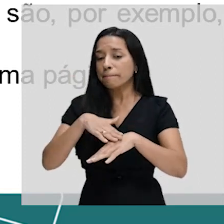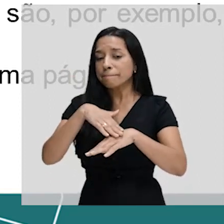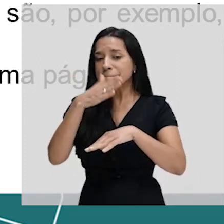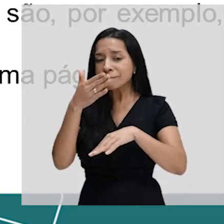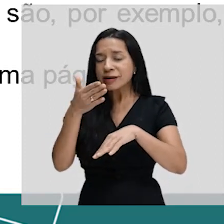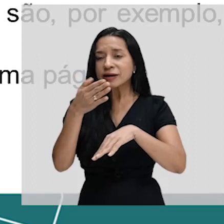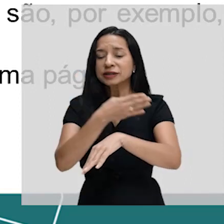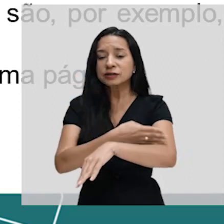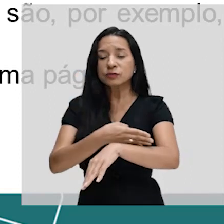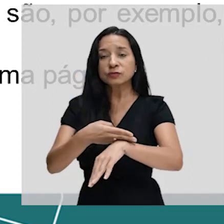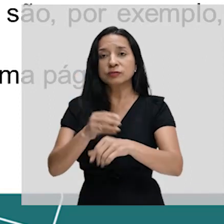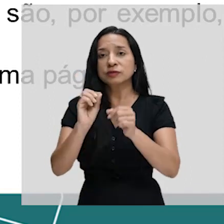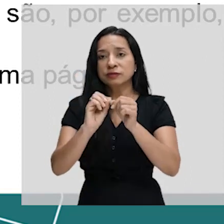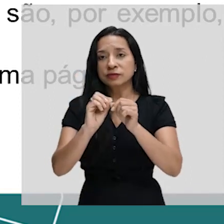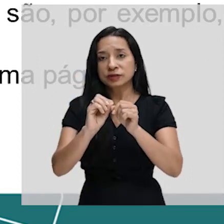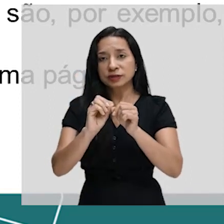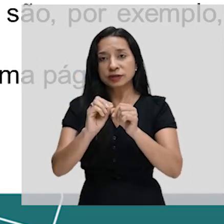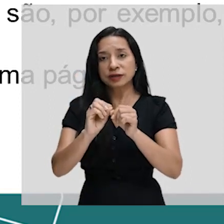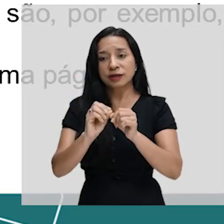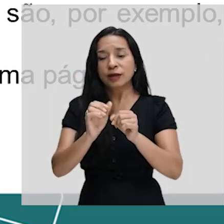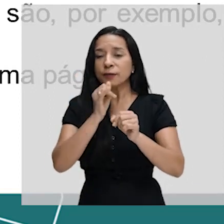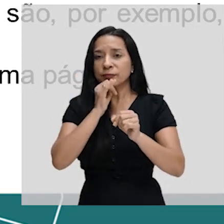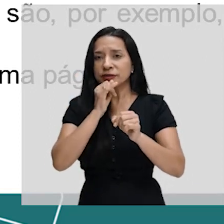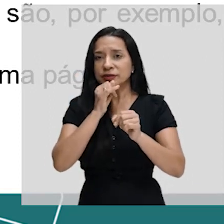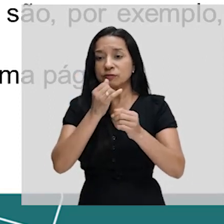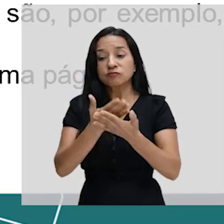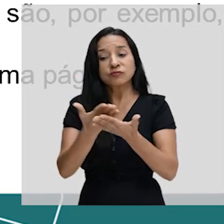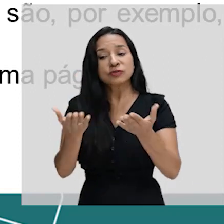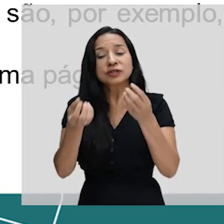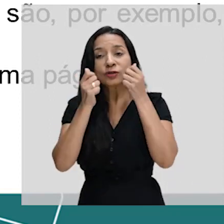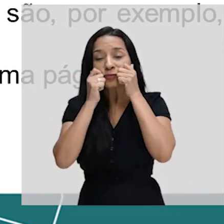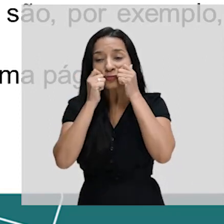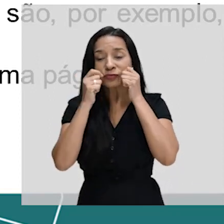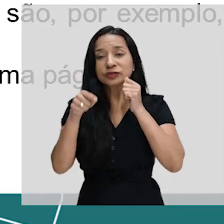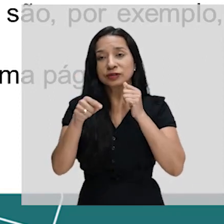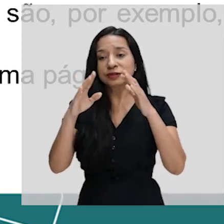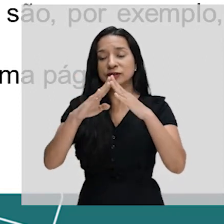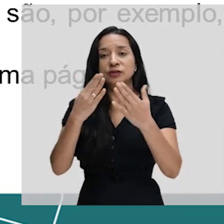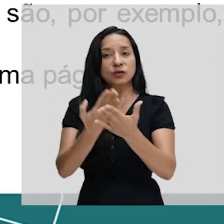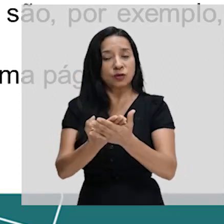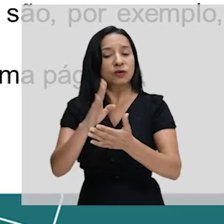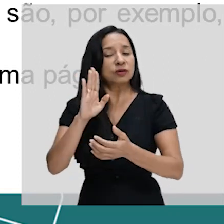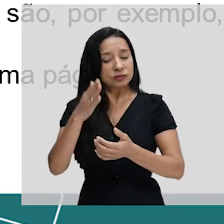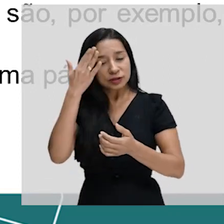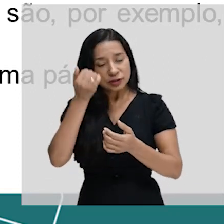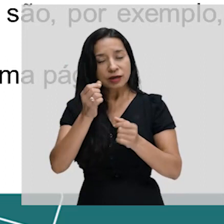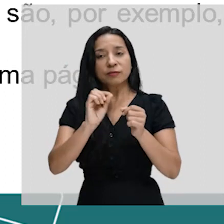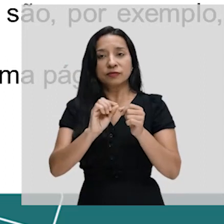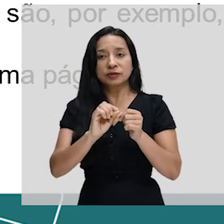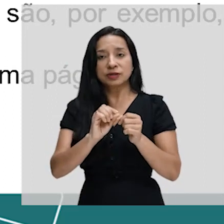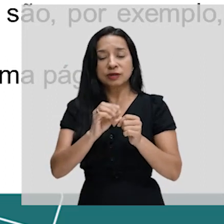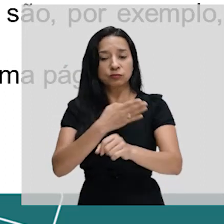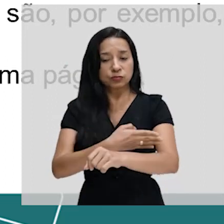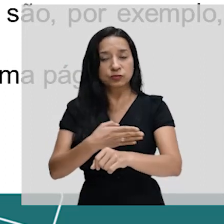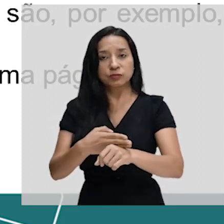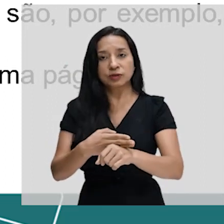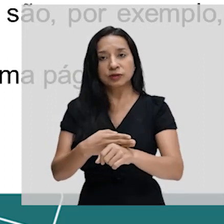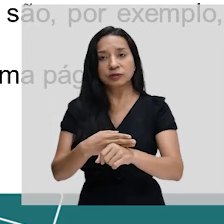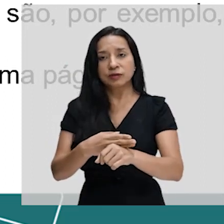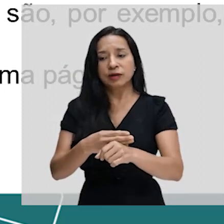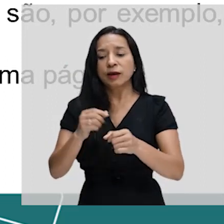produzir. Vocês, chuchus aí na escola, com certeza já sabem fazer. Aí eu vou fazer um resumo. Faz a leitura, marca as